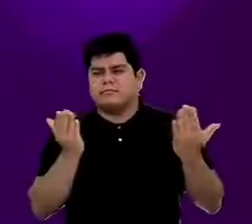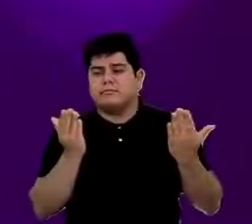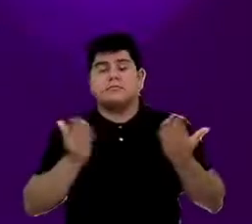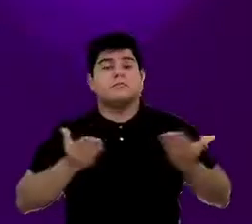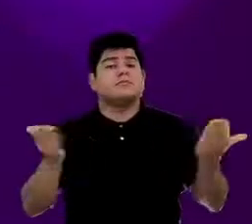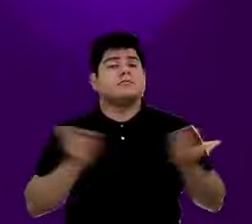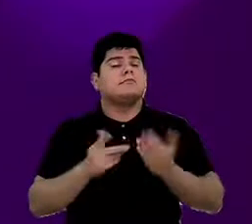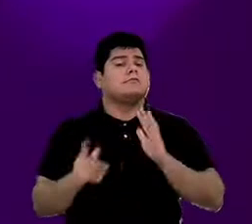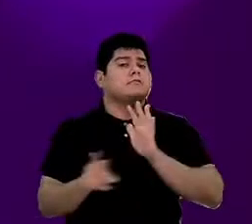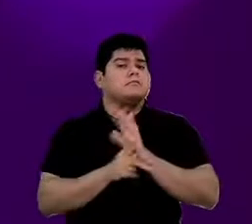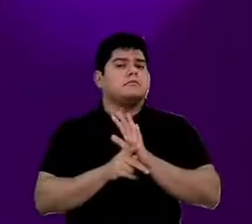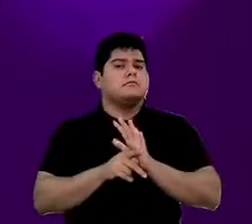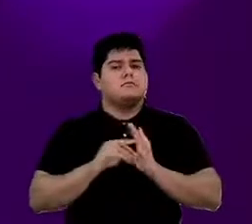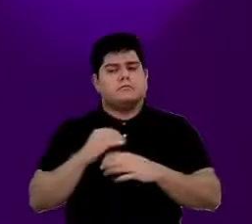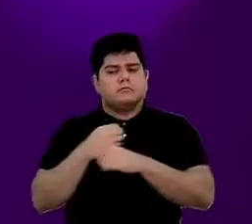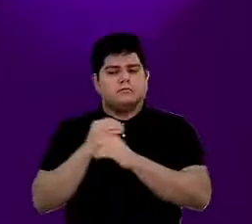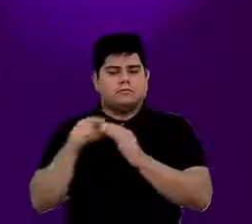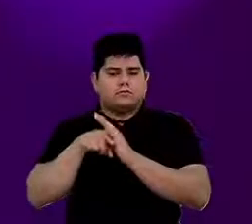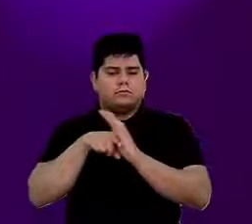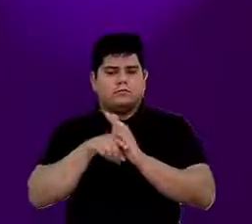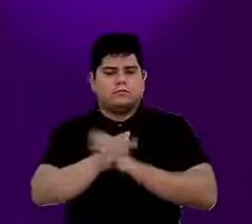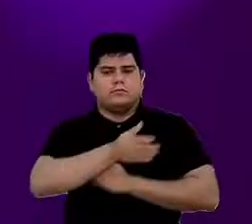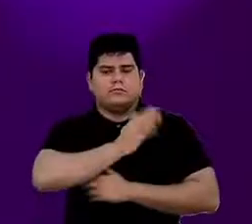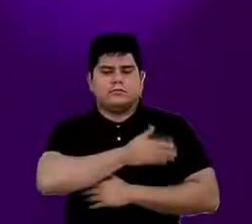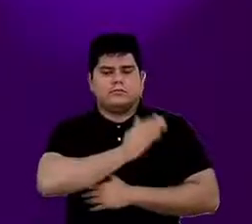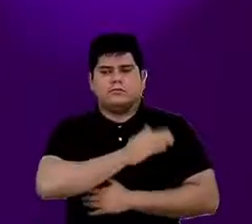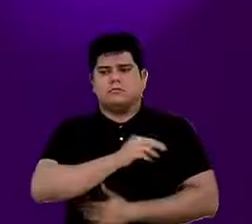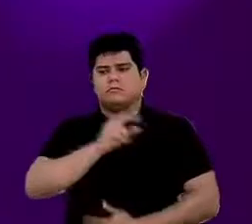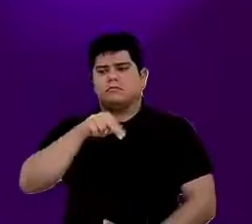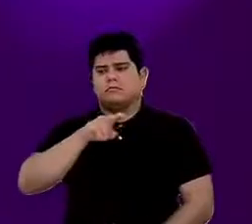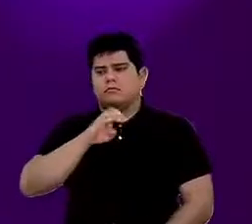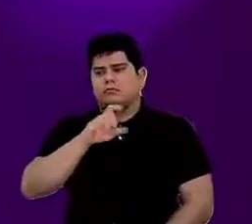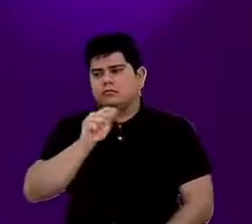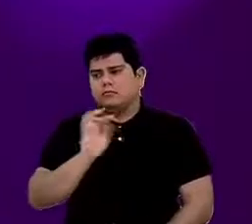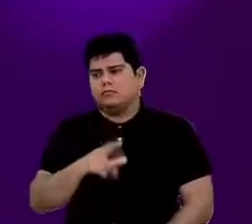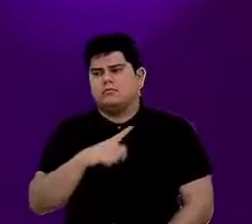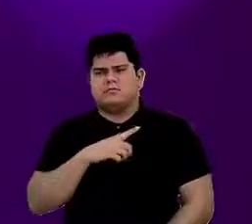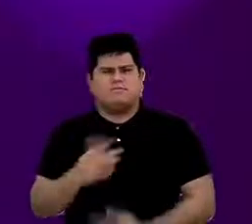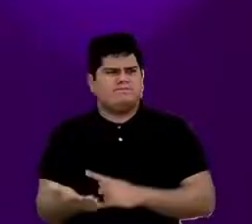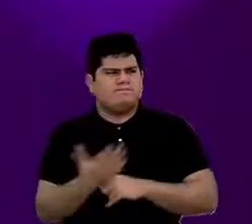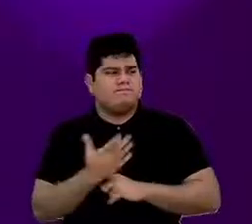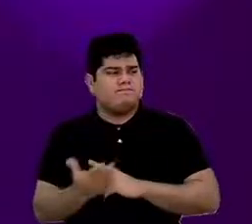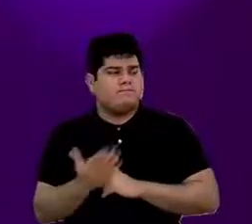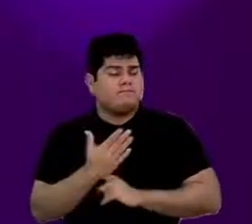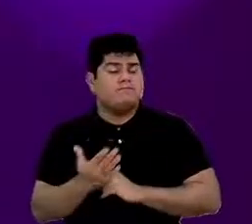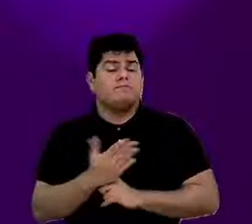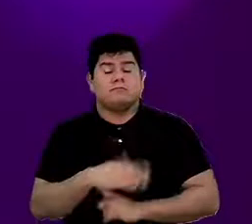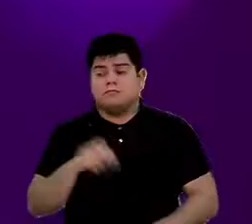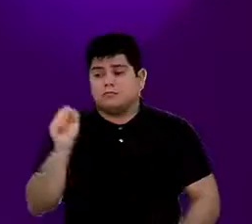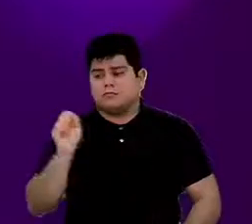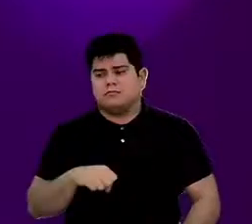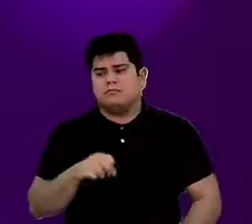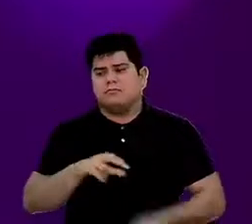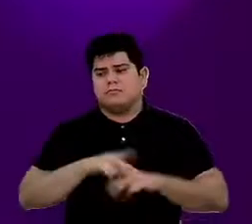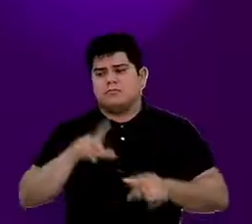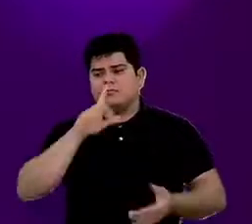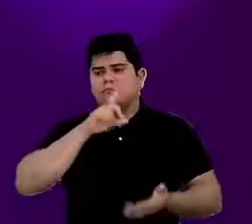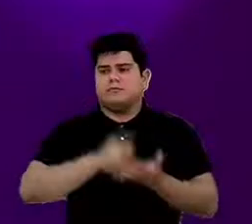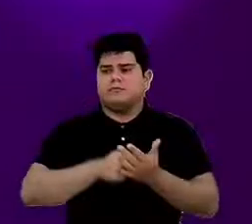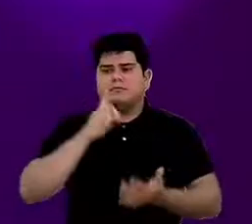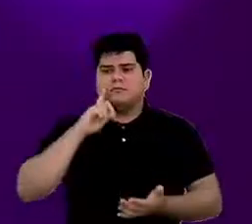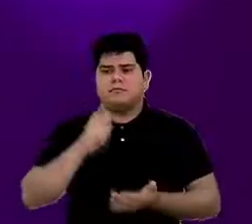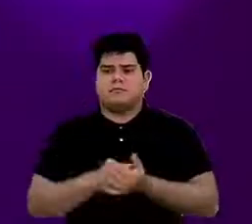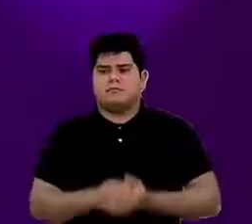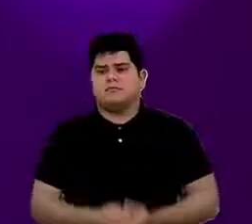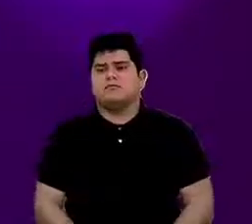fazem parte do laboratório de cardiologia nuclear e que tem auxiliado muito ao cardiologista nas tomadas de decisões do dia a